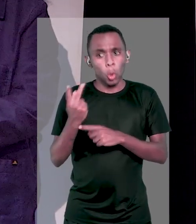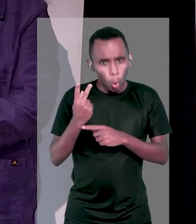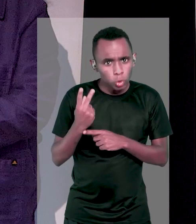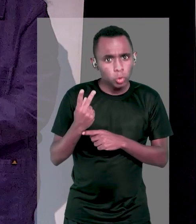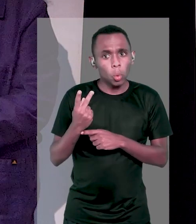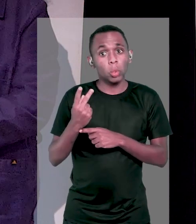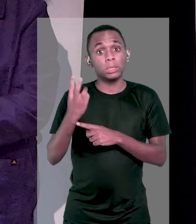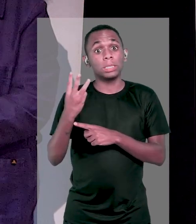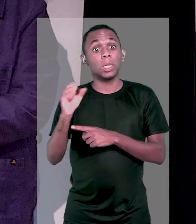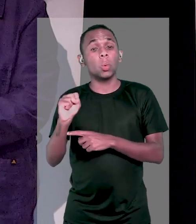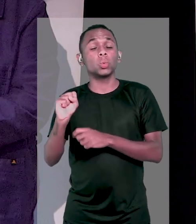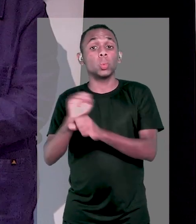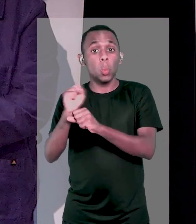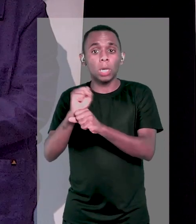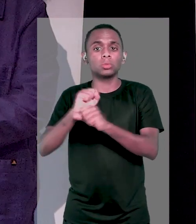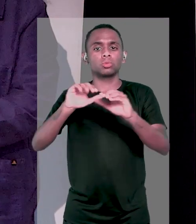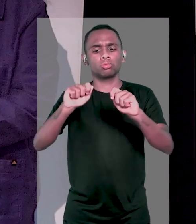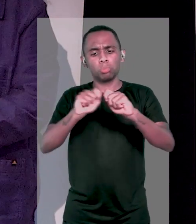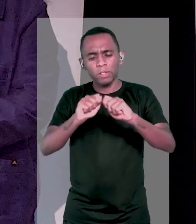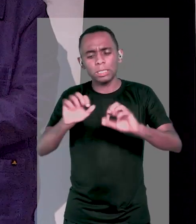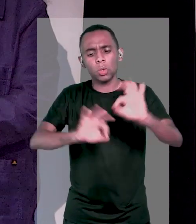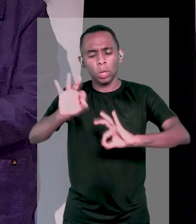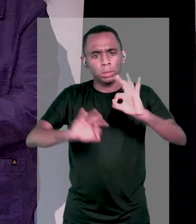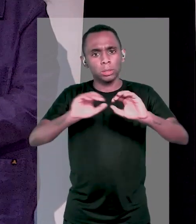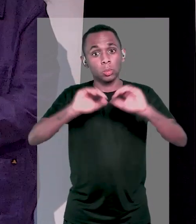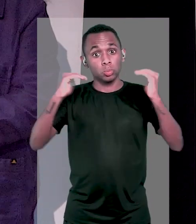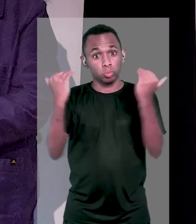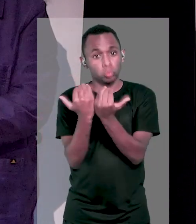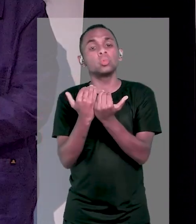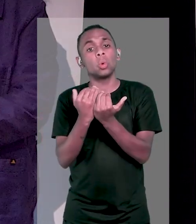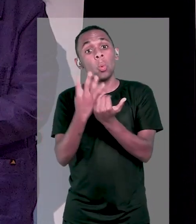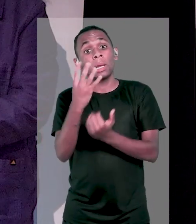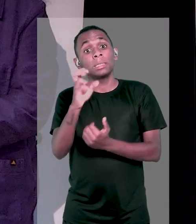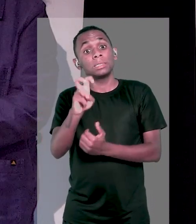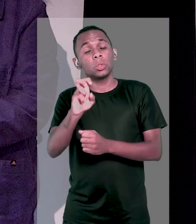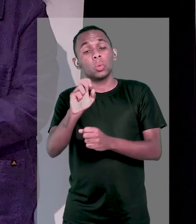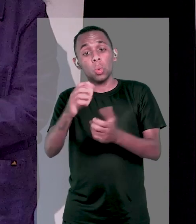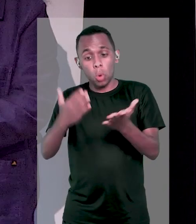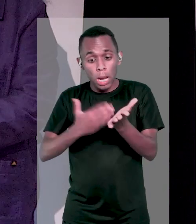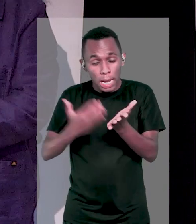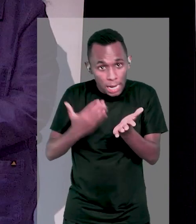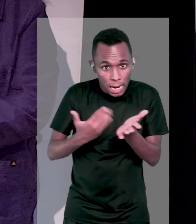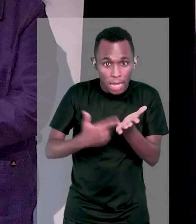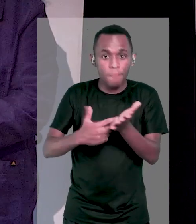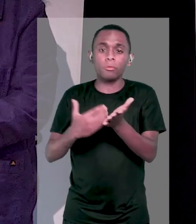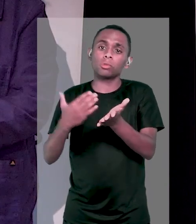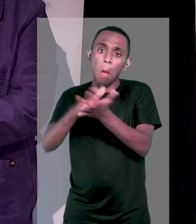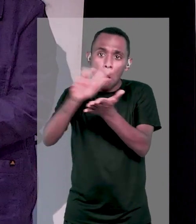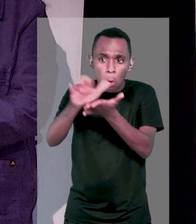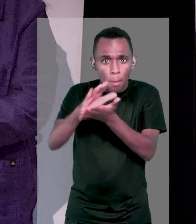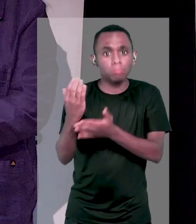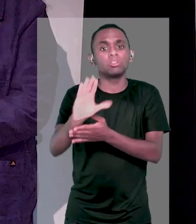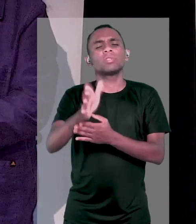maravilhosa com a parceria de sempre um papo. é? Quer dizer... Diferença de um ano